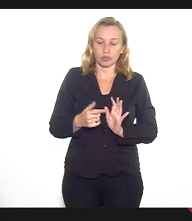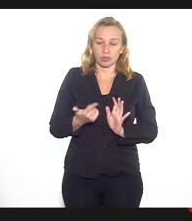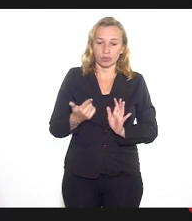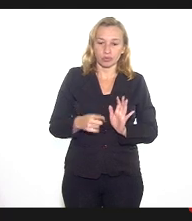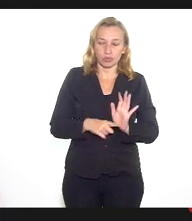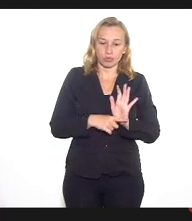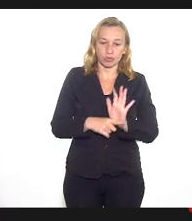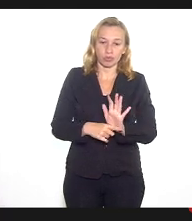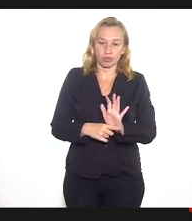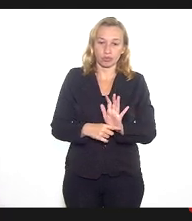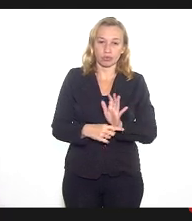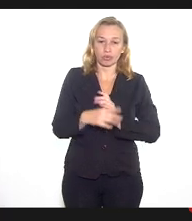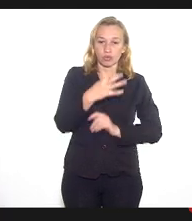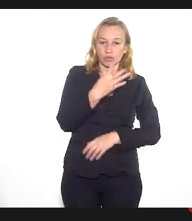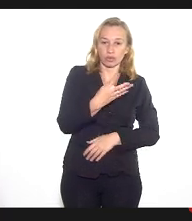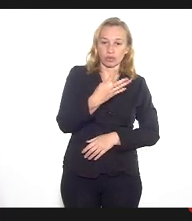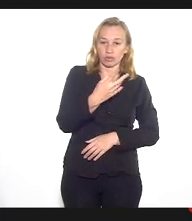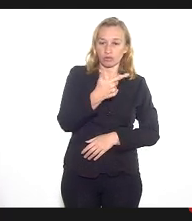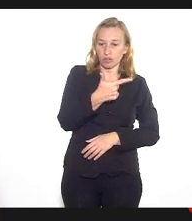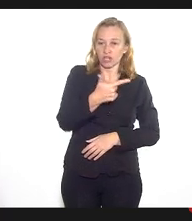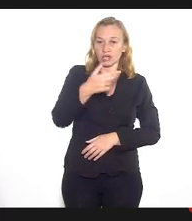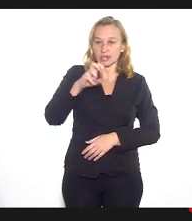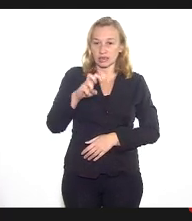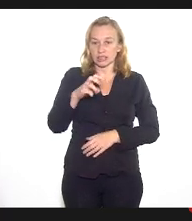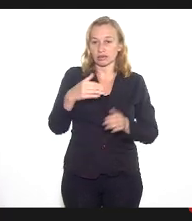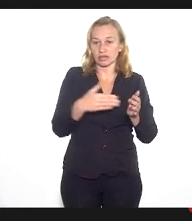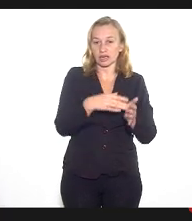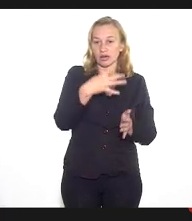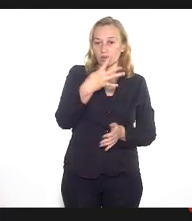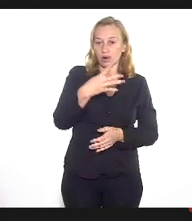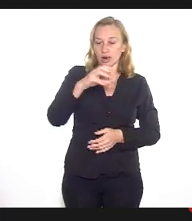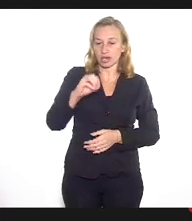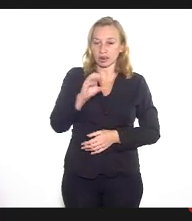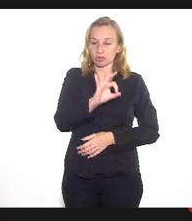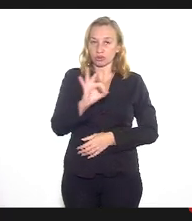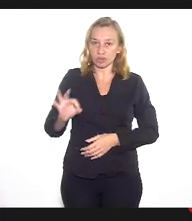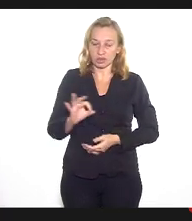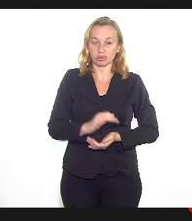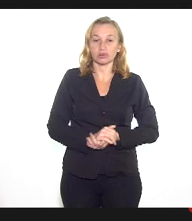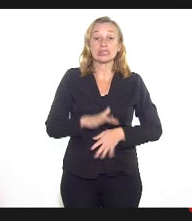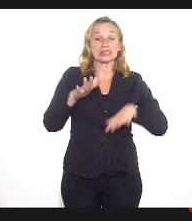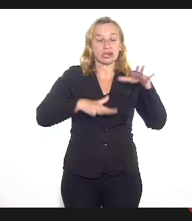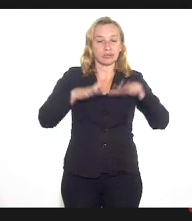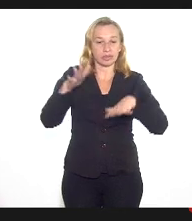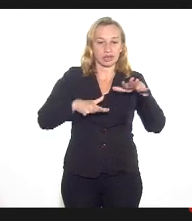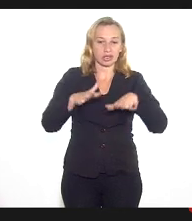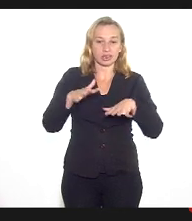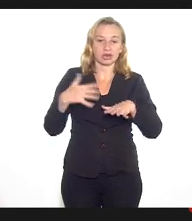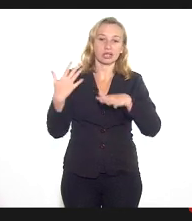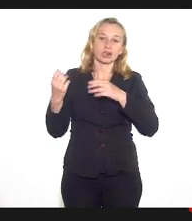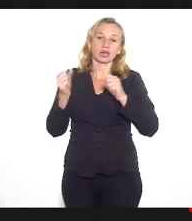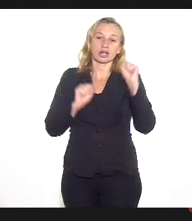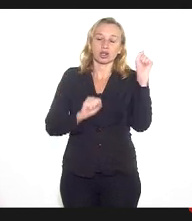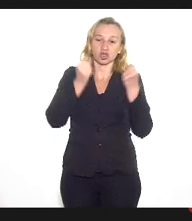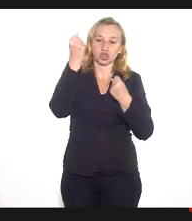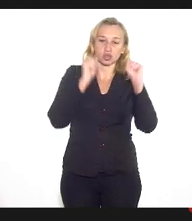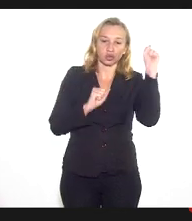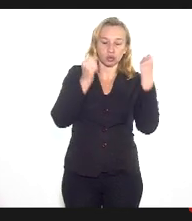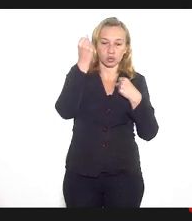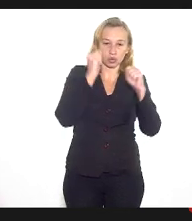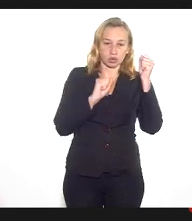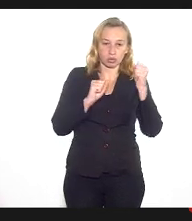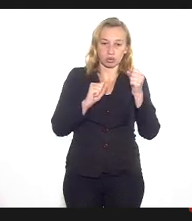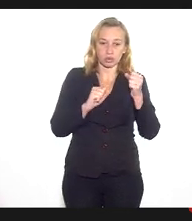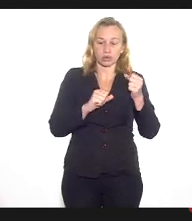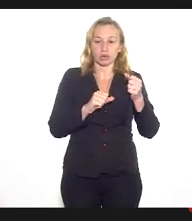a 40%. Dependendo da geologia que aquele reservatório tem. A indústria constantemente procura formas de aumentar esse